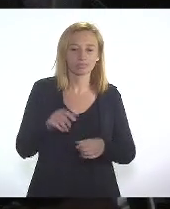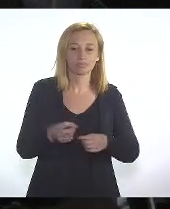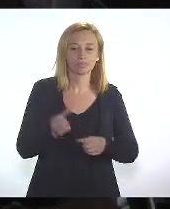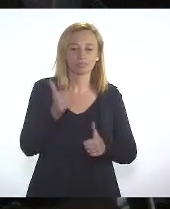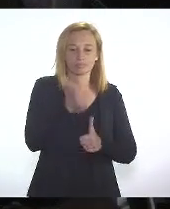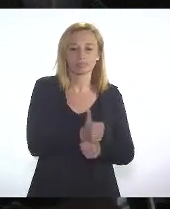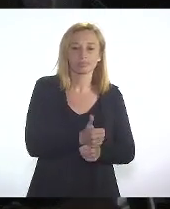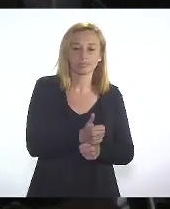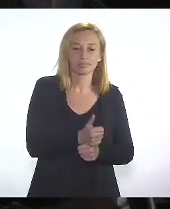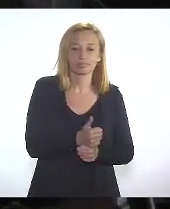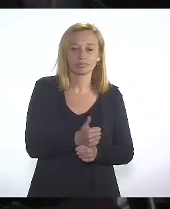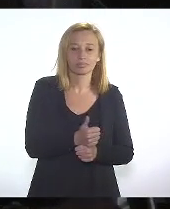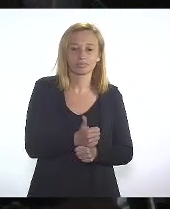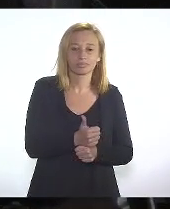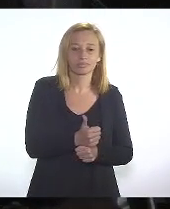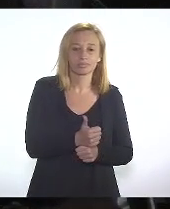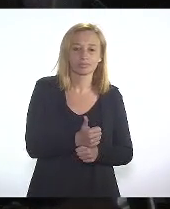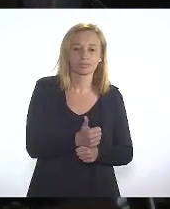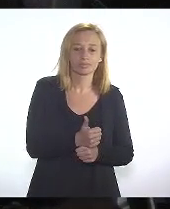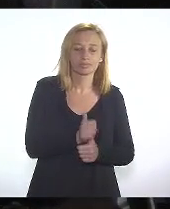substitutivo.